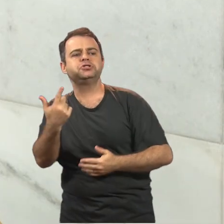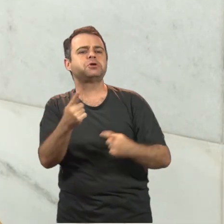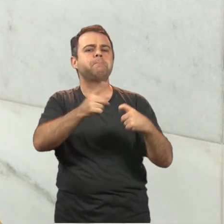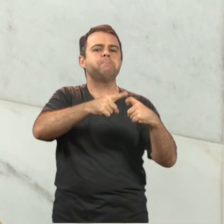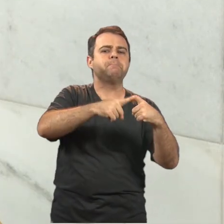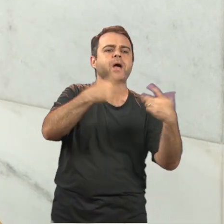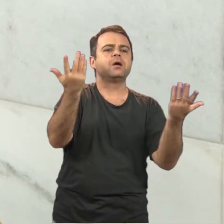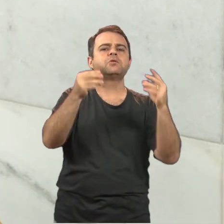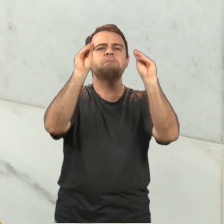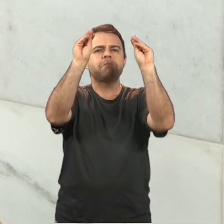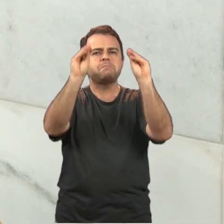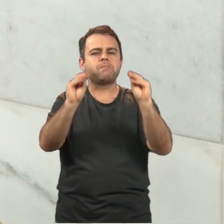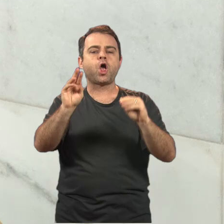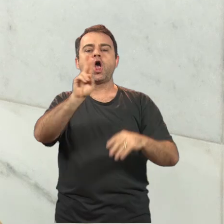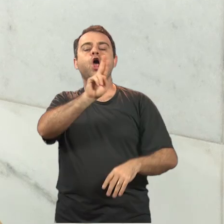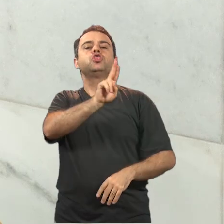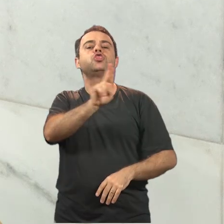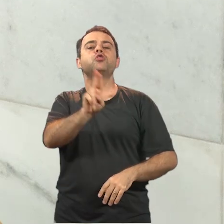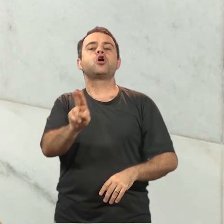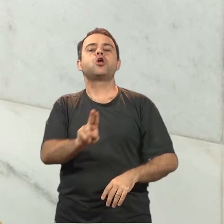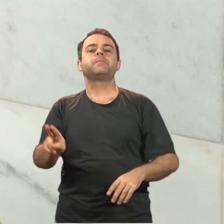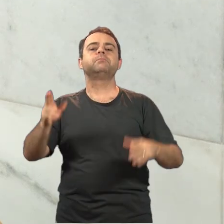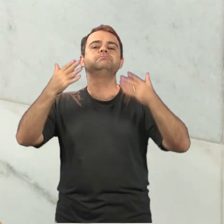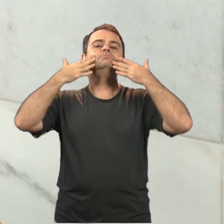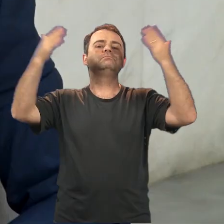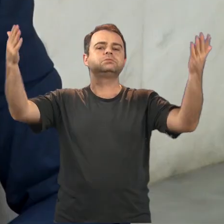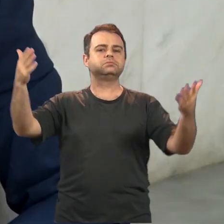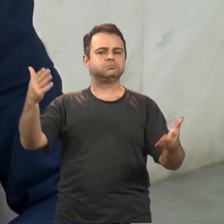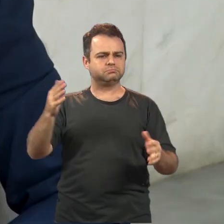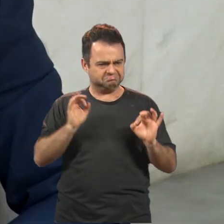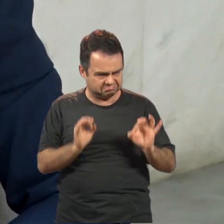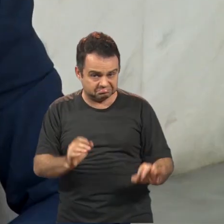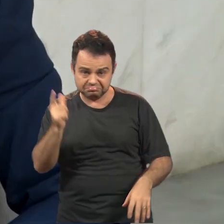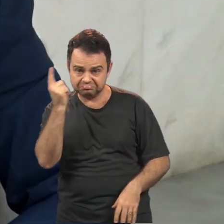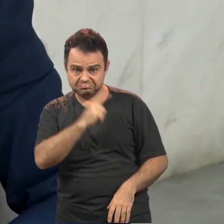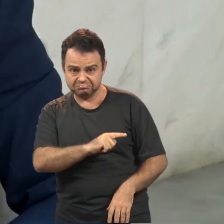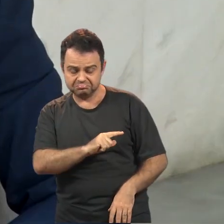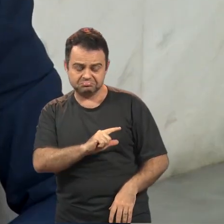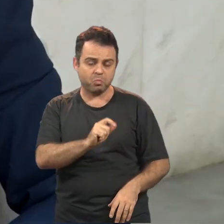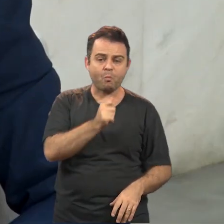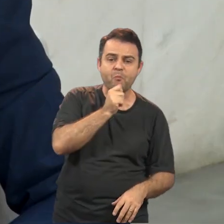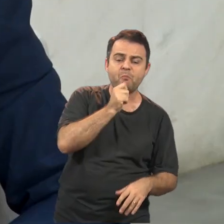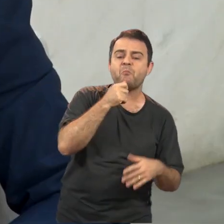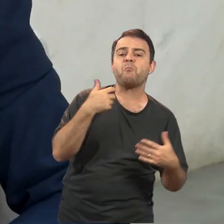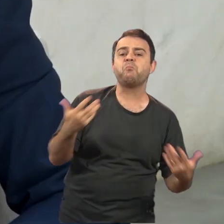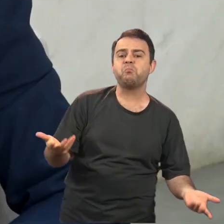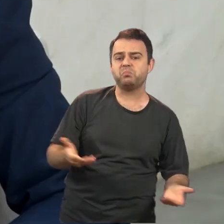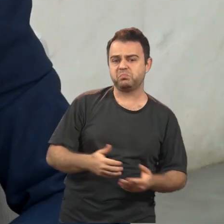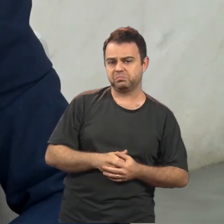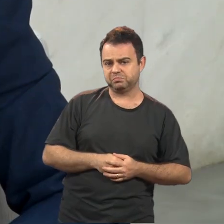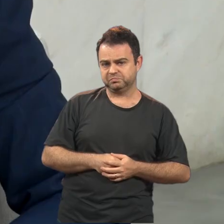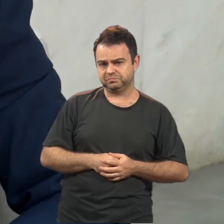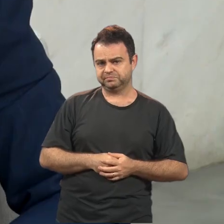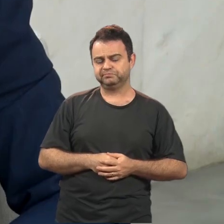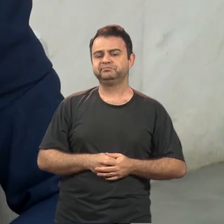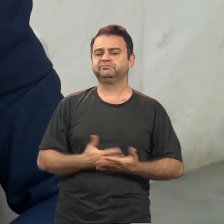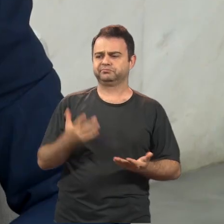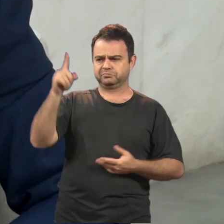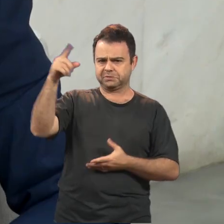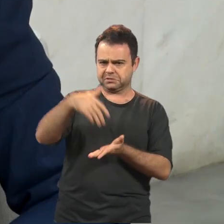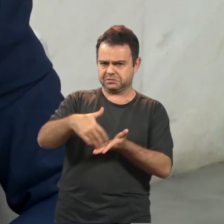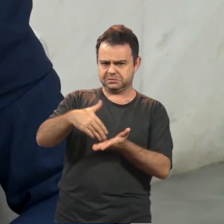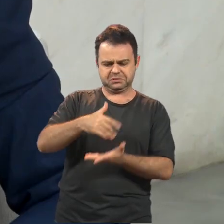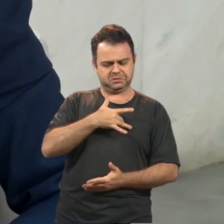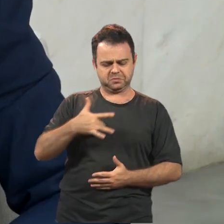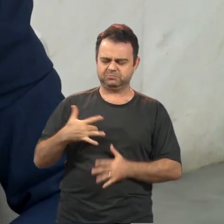Como que está essa questão? O senhor já viu na prática como que ela está funcionando? Nós já entramos e estamos em contato direto com a